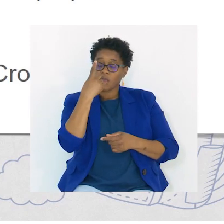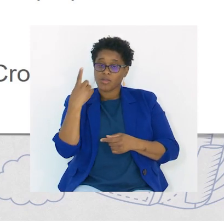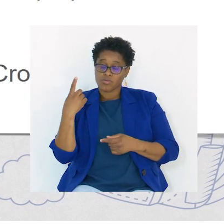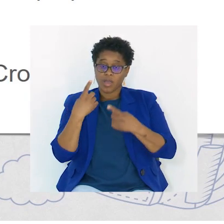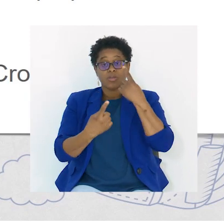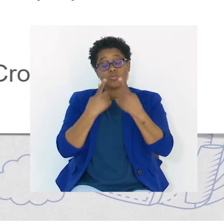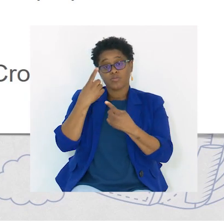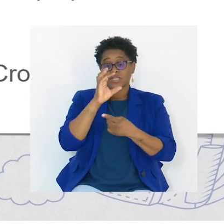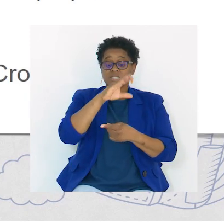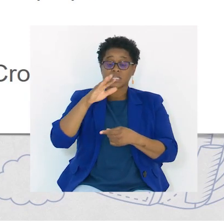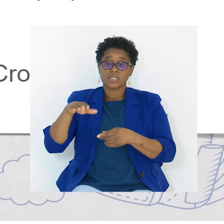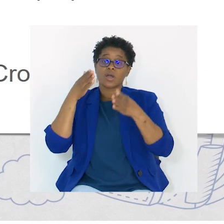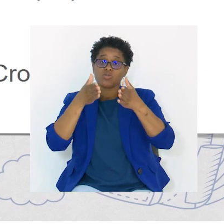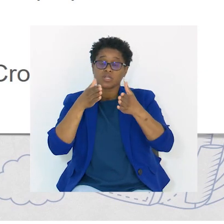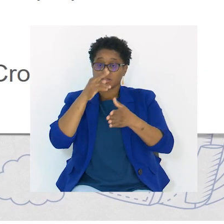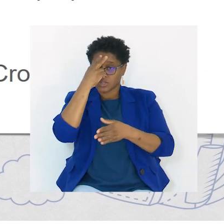da história.